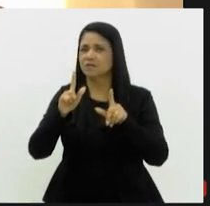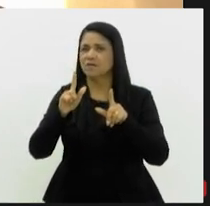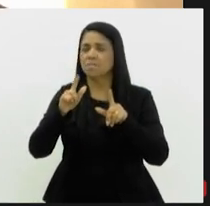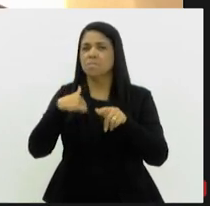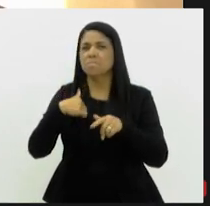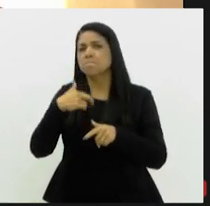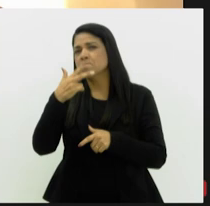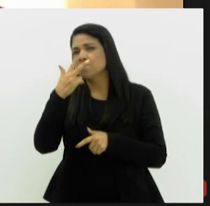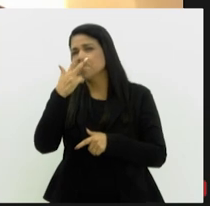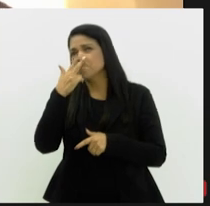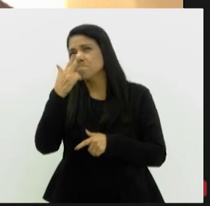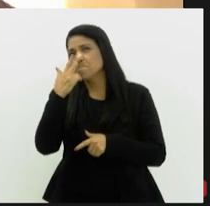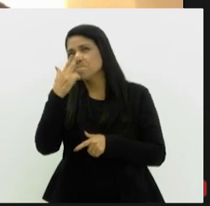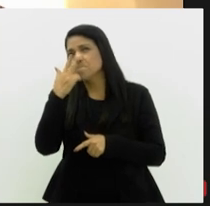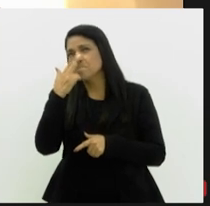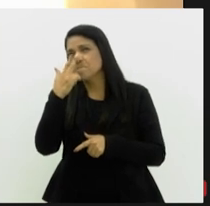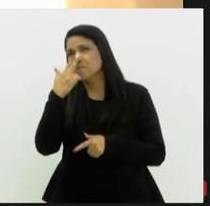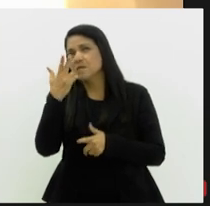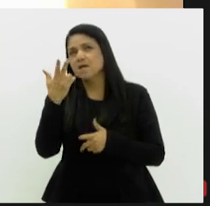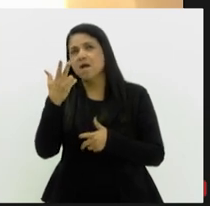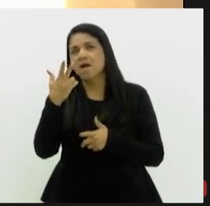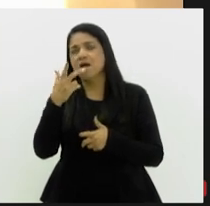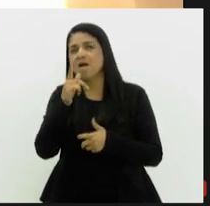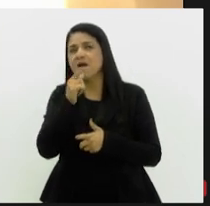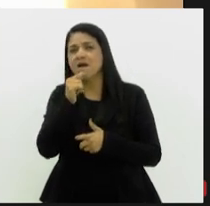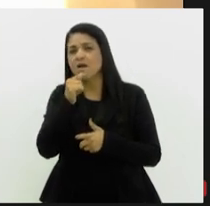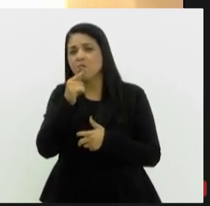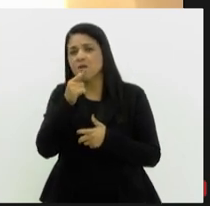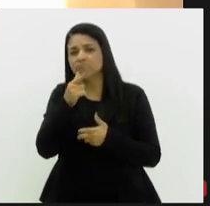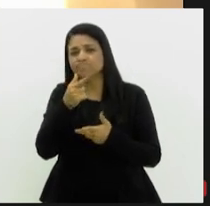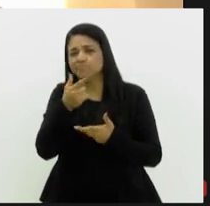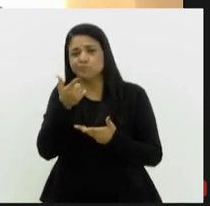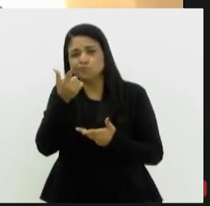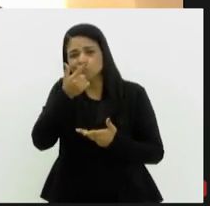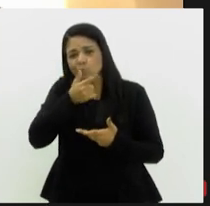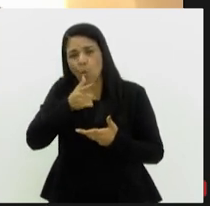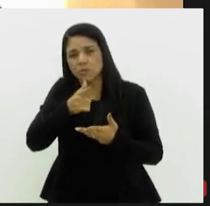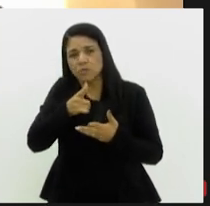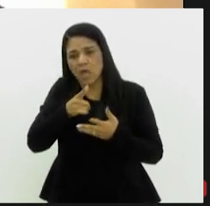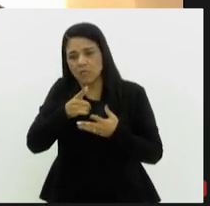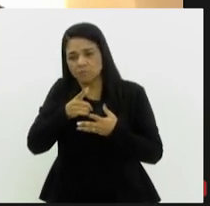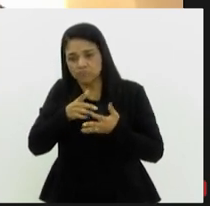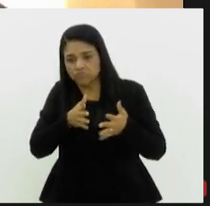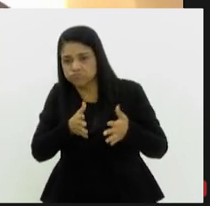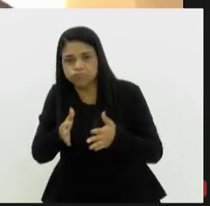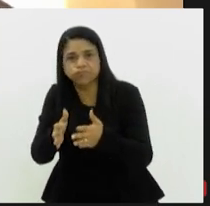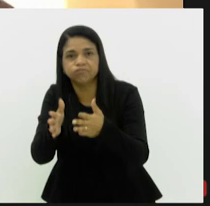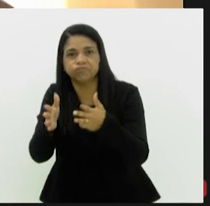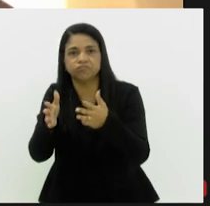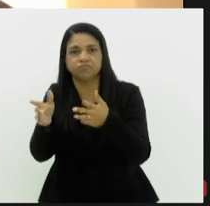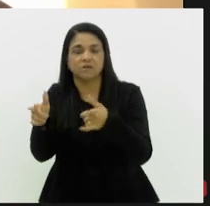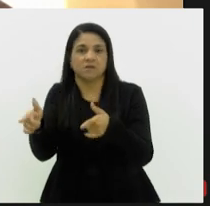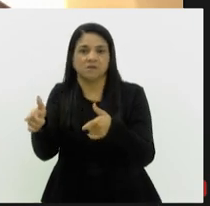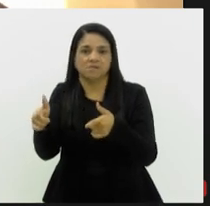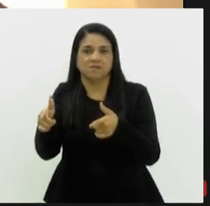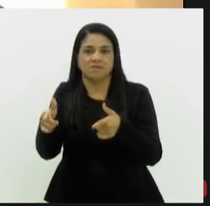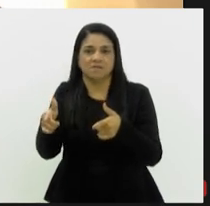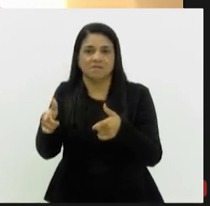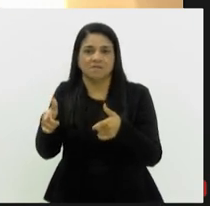a água do dilúvio. Então, deixa o Rio Grande do Sul